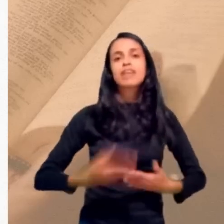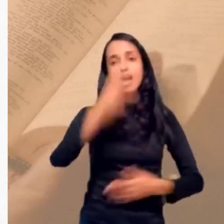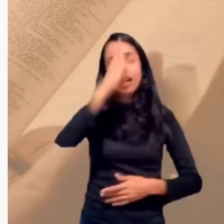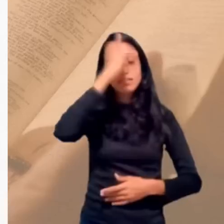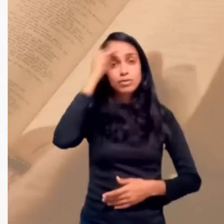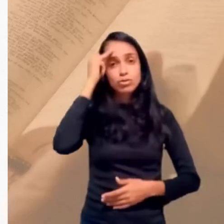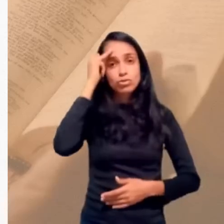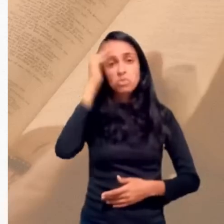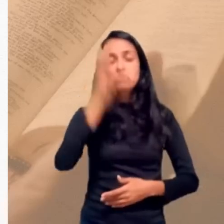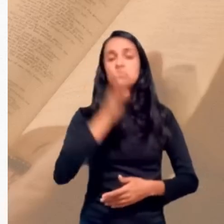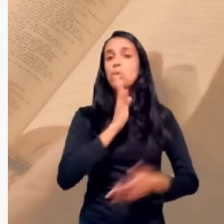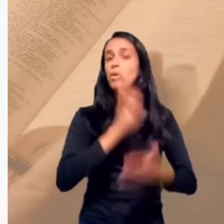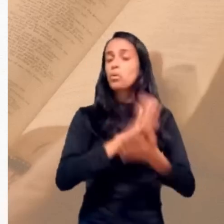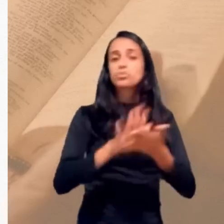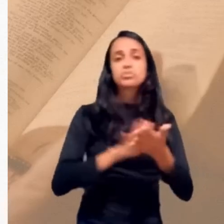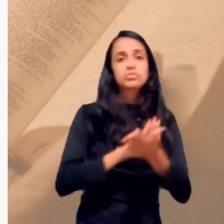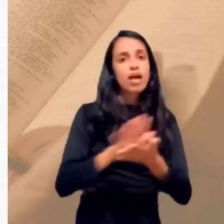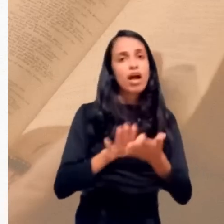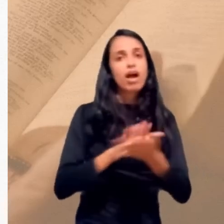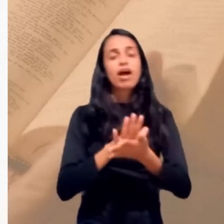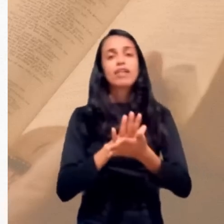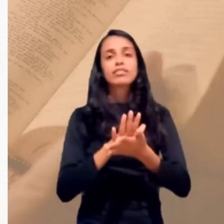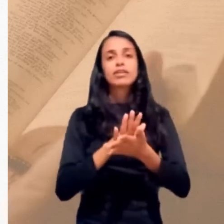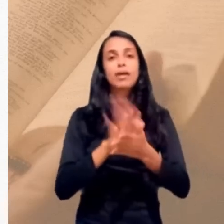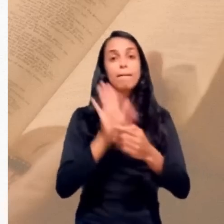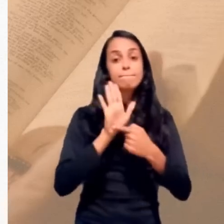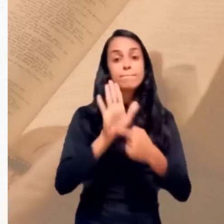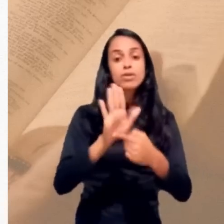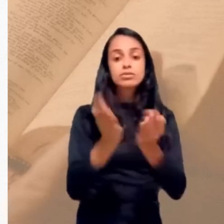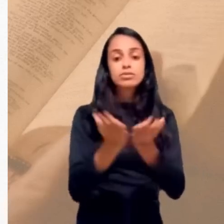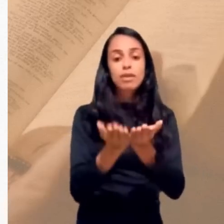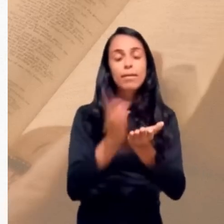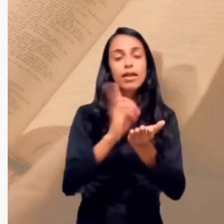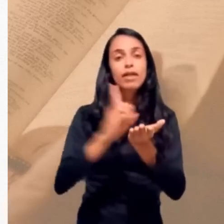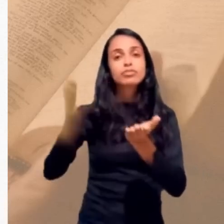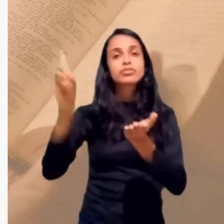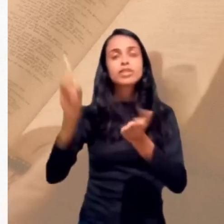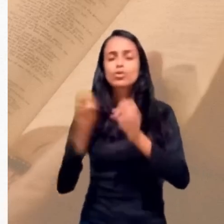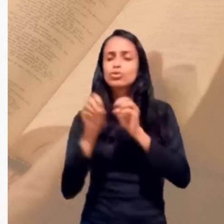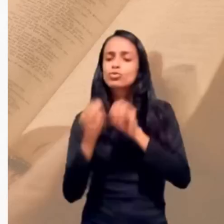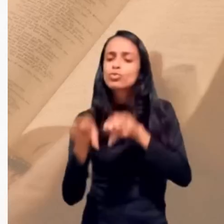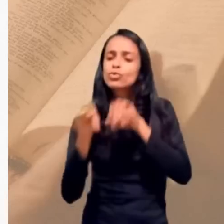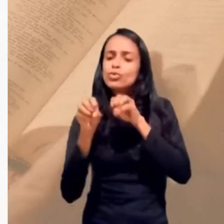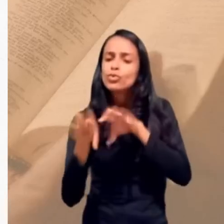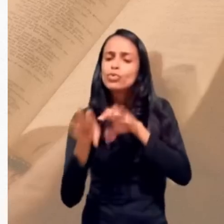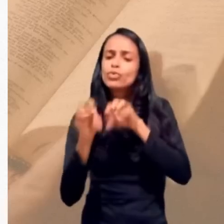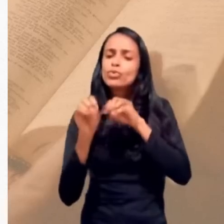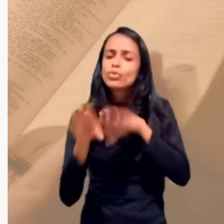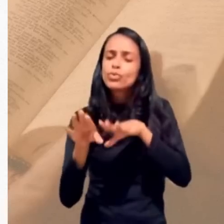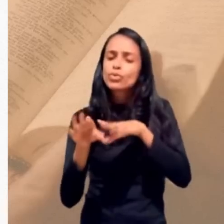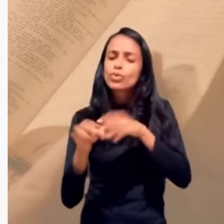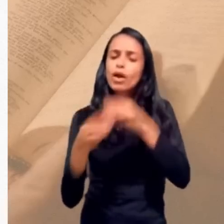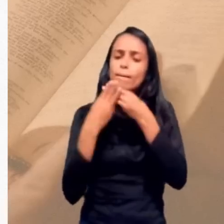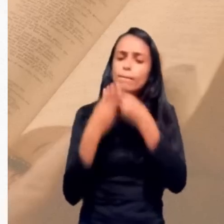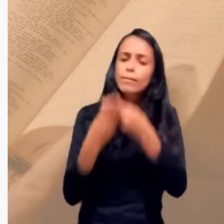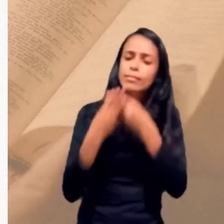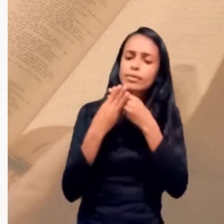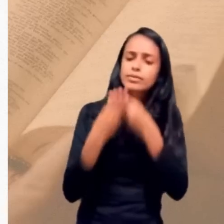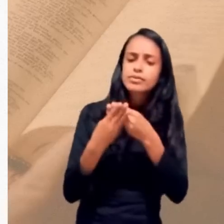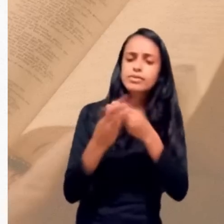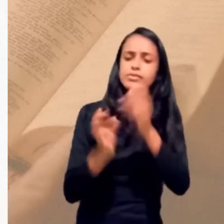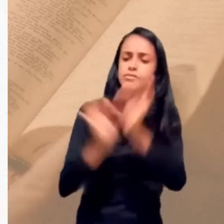ignorantes, a abrir-lhes as Escrituras e educá-los para a utilidade no serviço